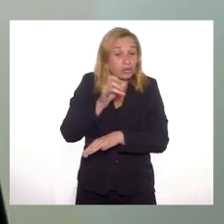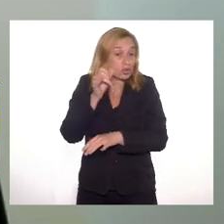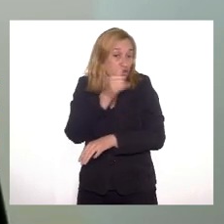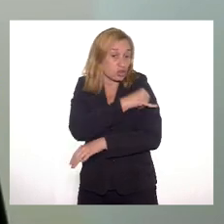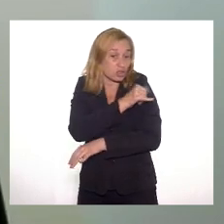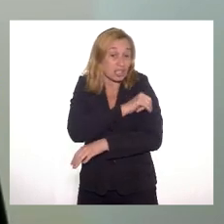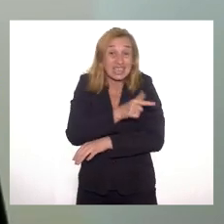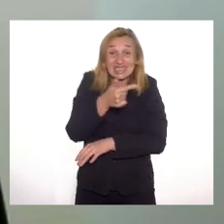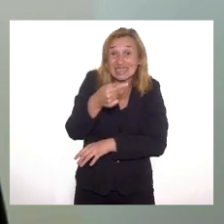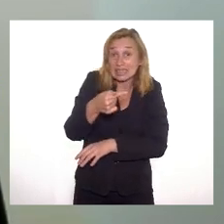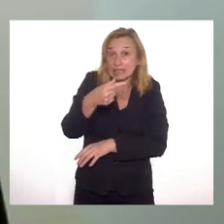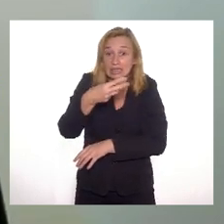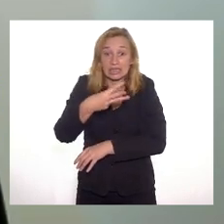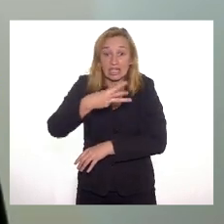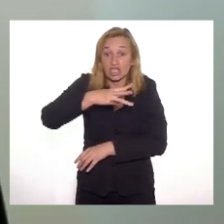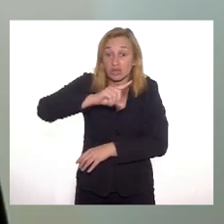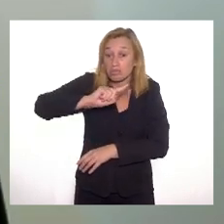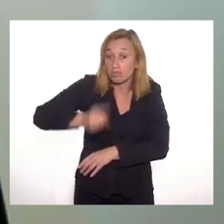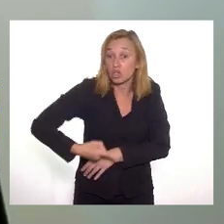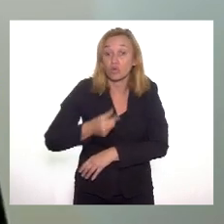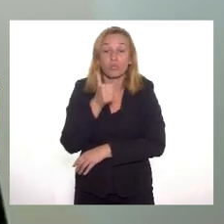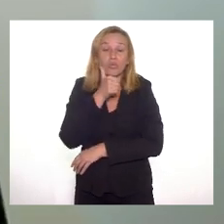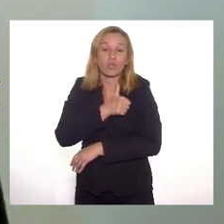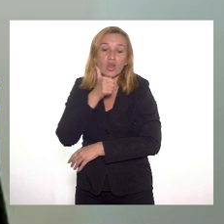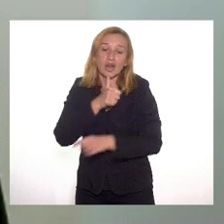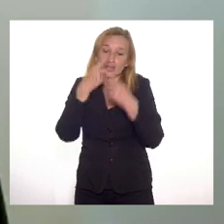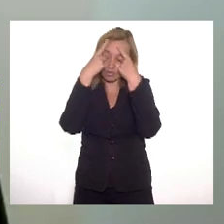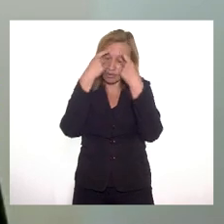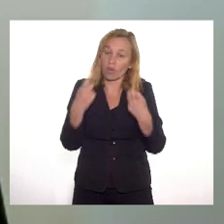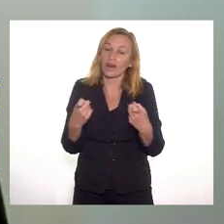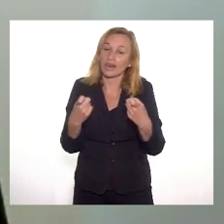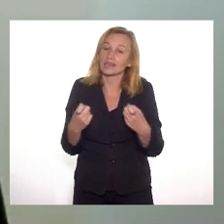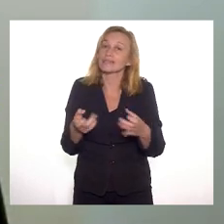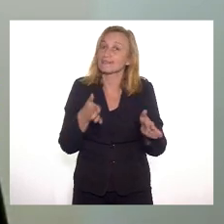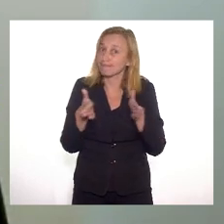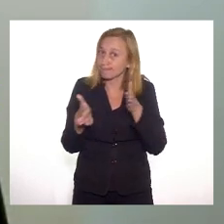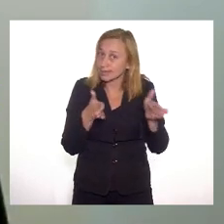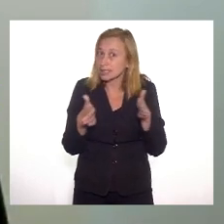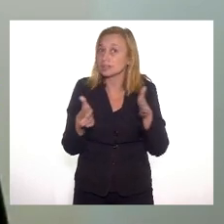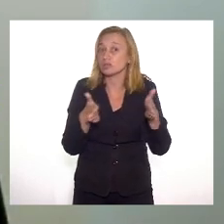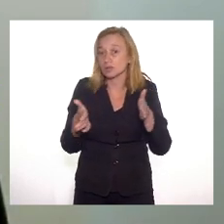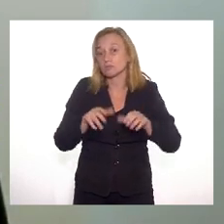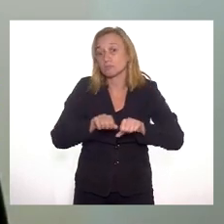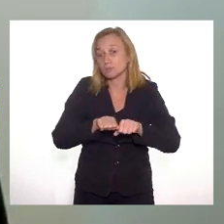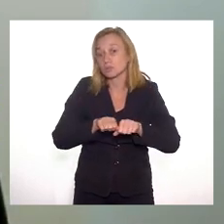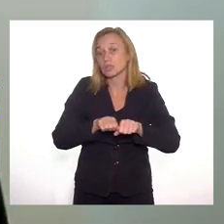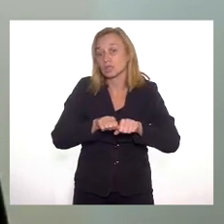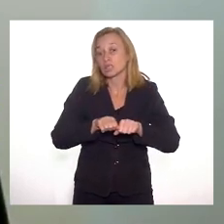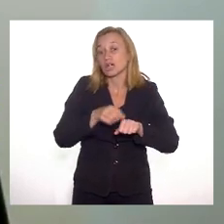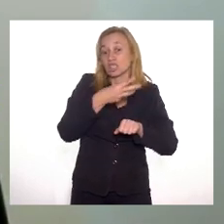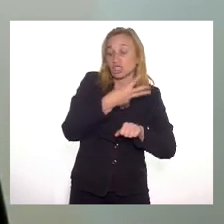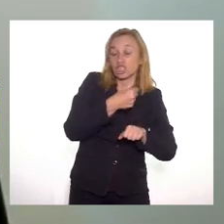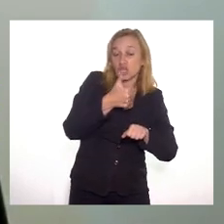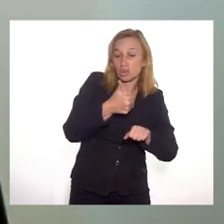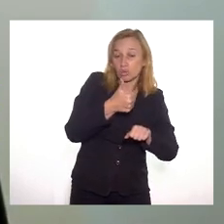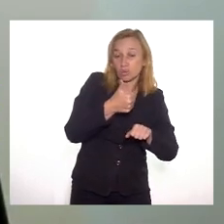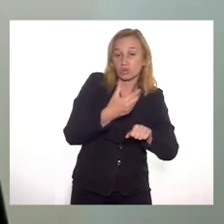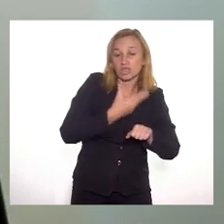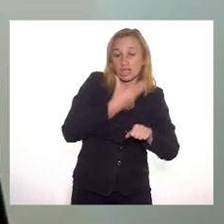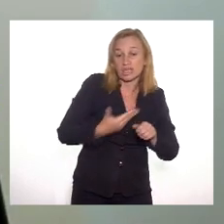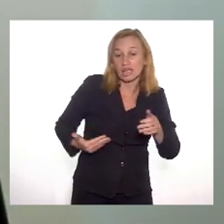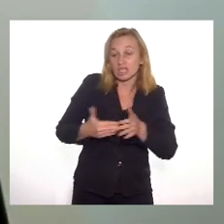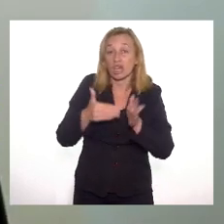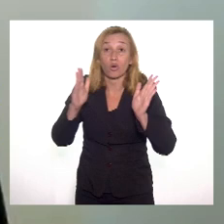foram 73 mil mulheres vítimas de violência nesse período de 31 de dezembro até os